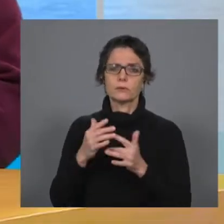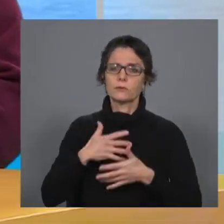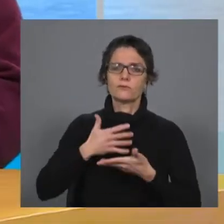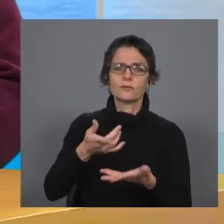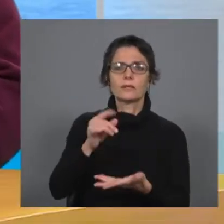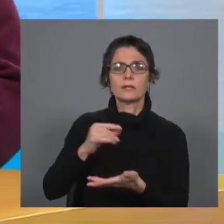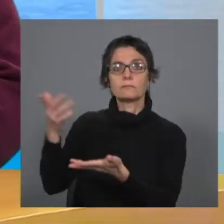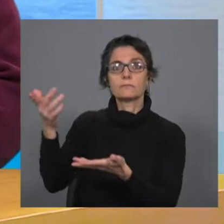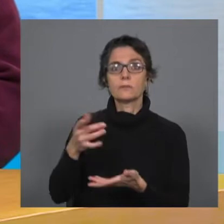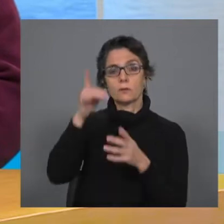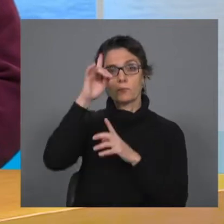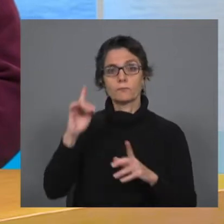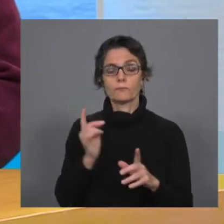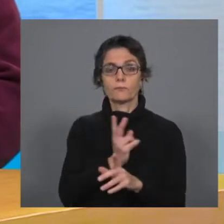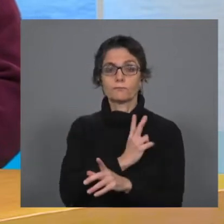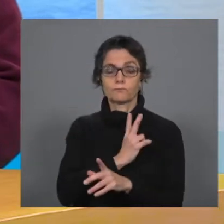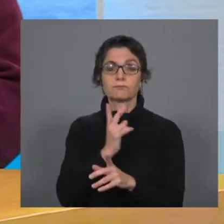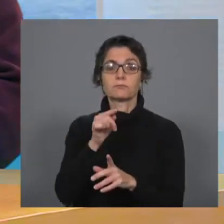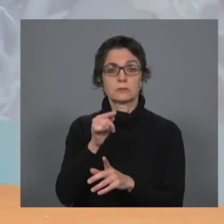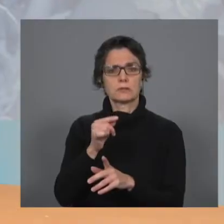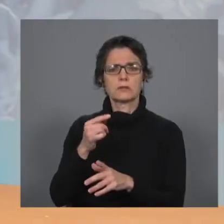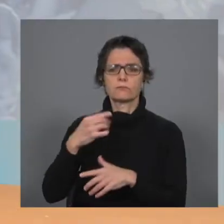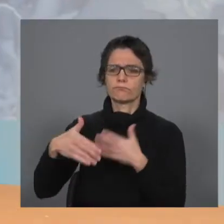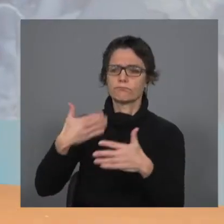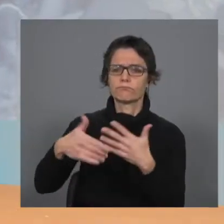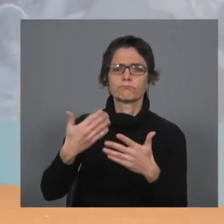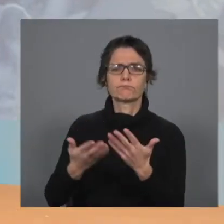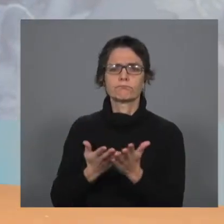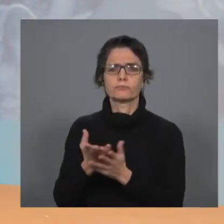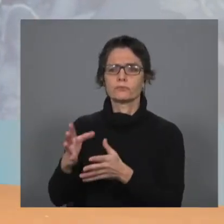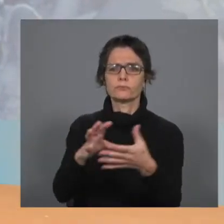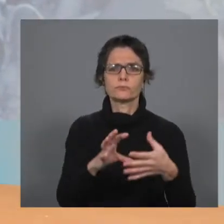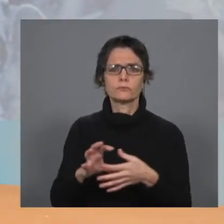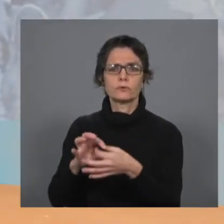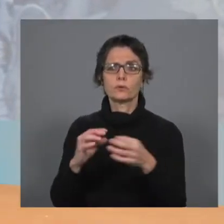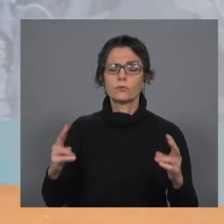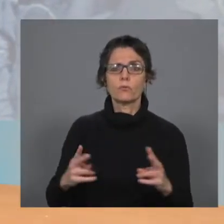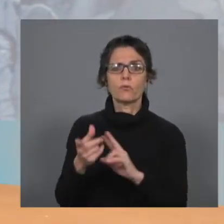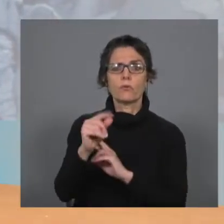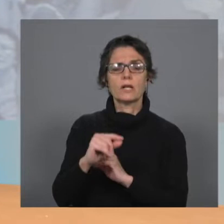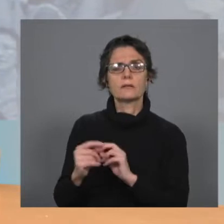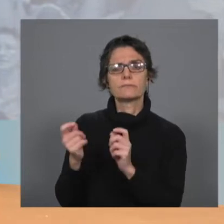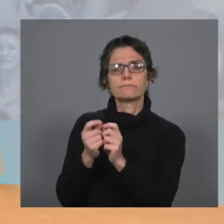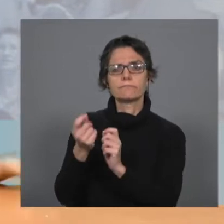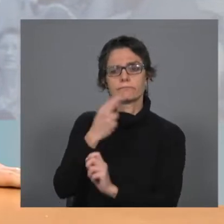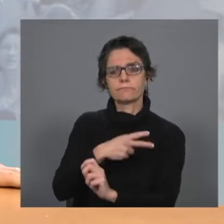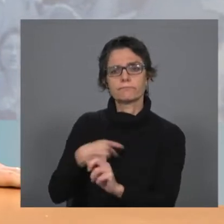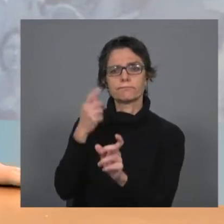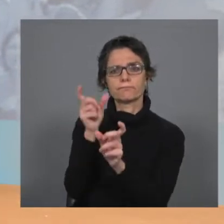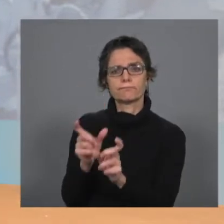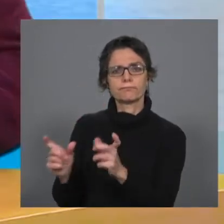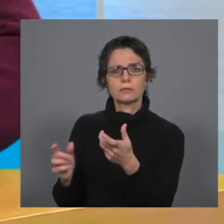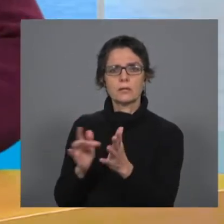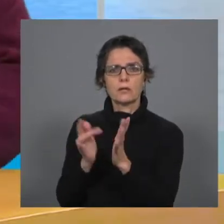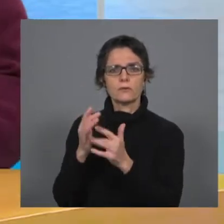professor universitário que há muito acompanha este itinerário de encontro e aproximação entre os cristãos. Olá, boa tarde, boa tarde.